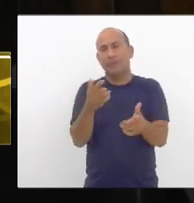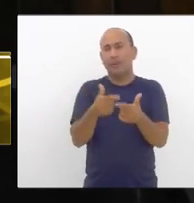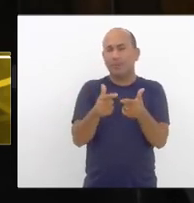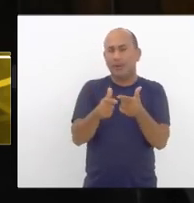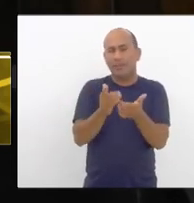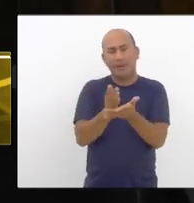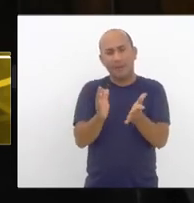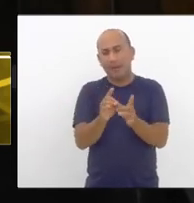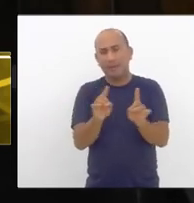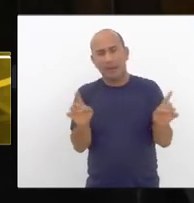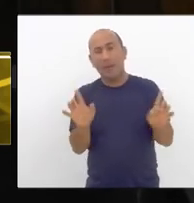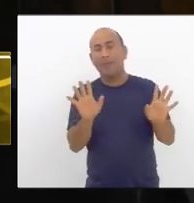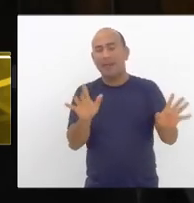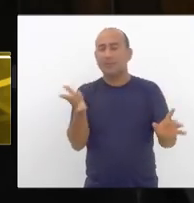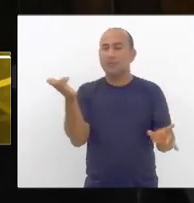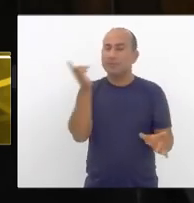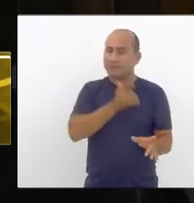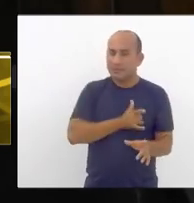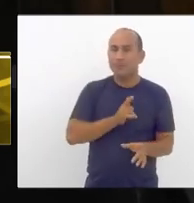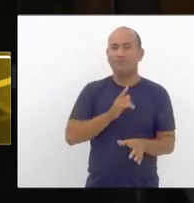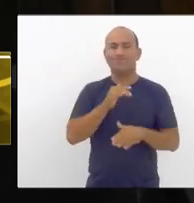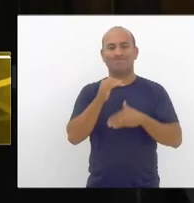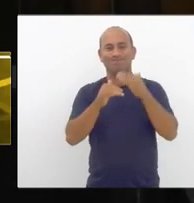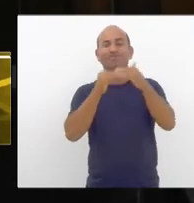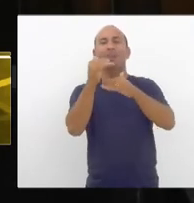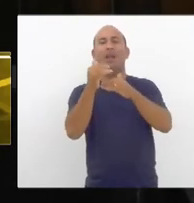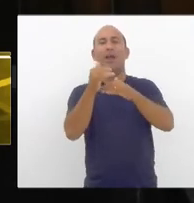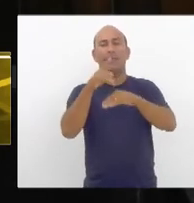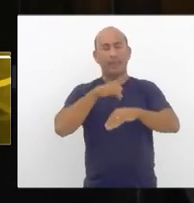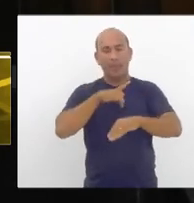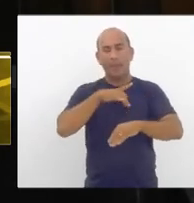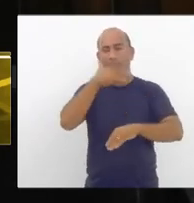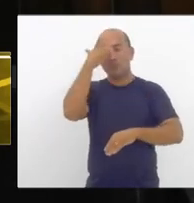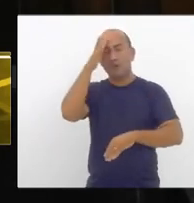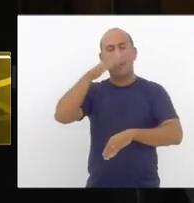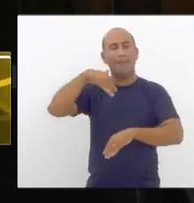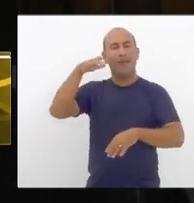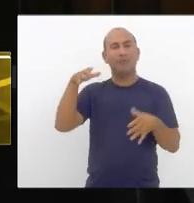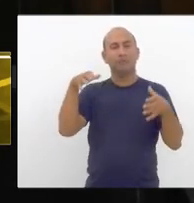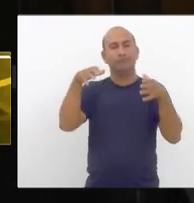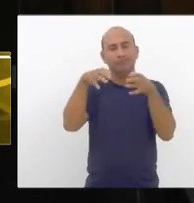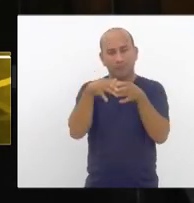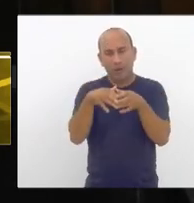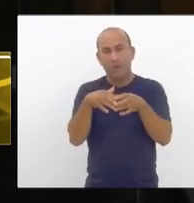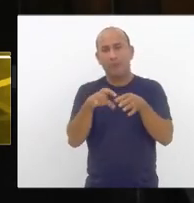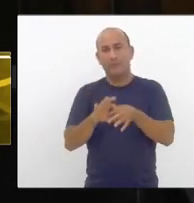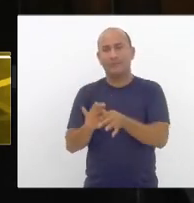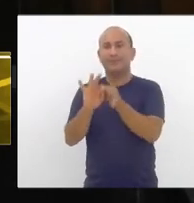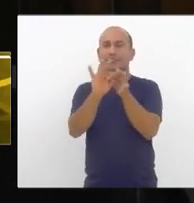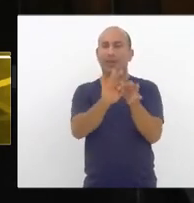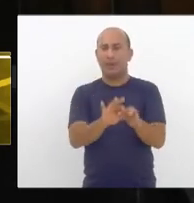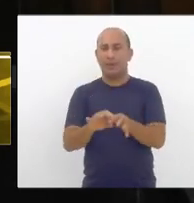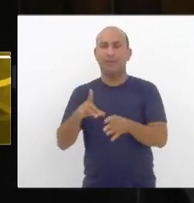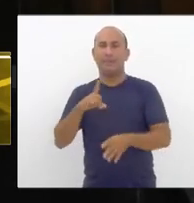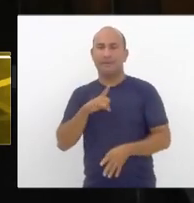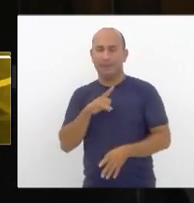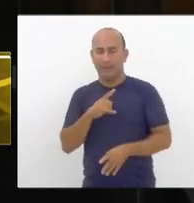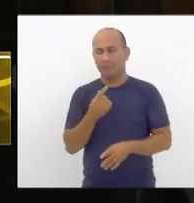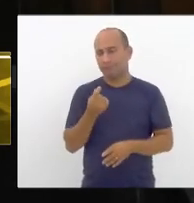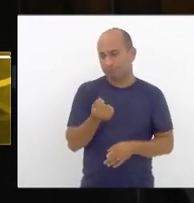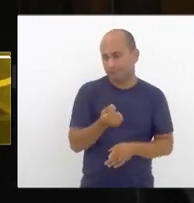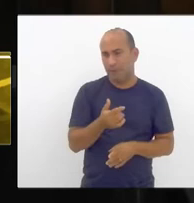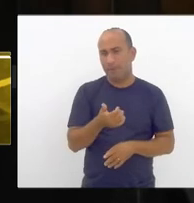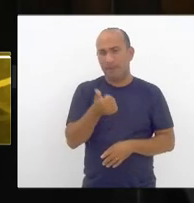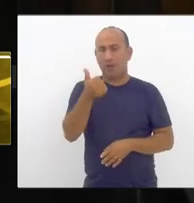acabado mas a gente deu a volta a gente chegou lá hoje a gente tem mais Associados do que tinha antes a gente tá com uma situação financeira com uma